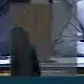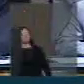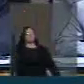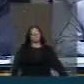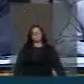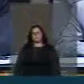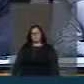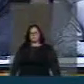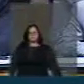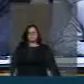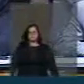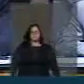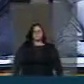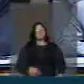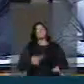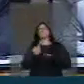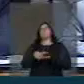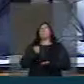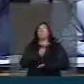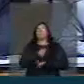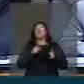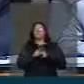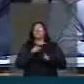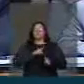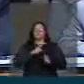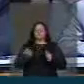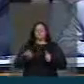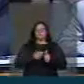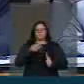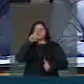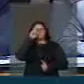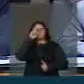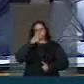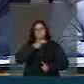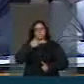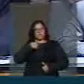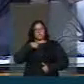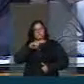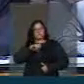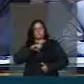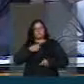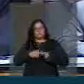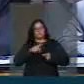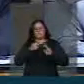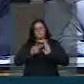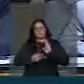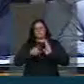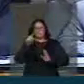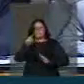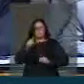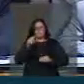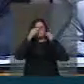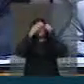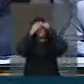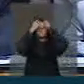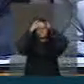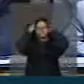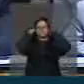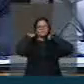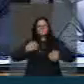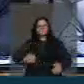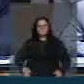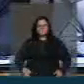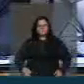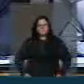que na verdade é uma dívida que nós temos conosco mesmo, porque o projeto de V. Exª é quase que a